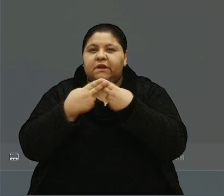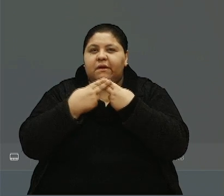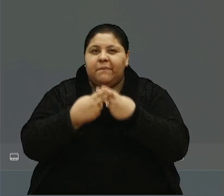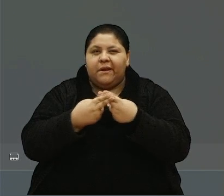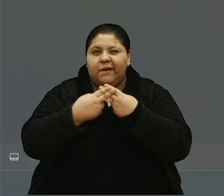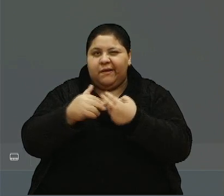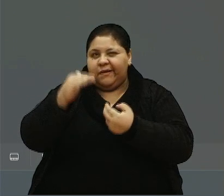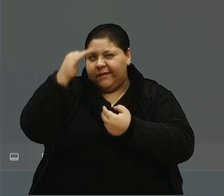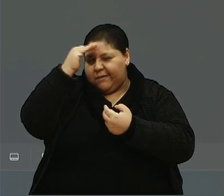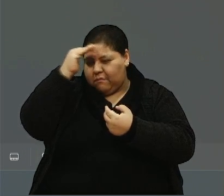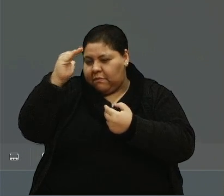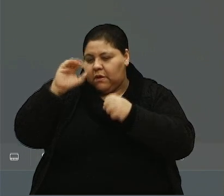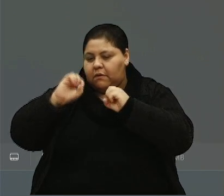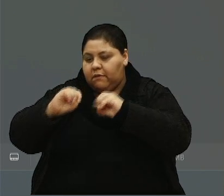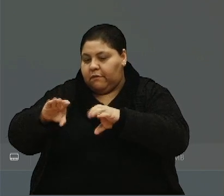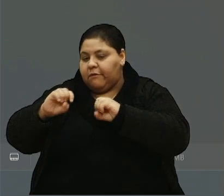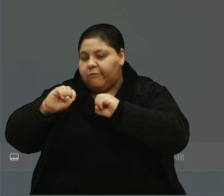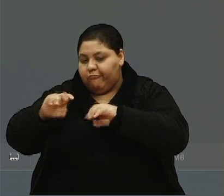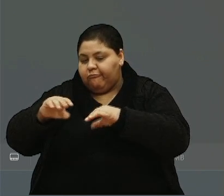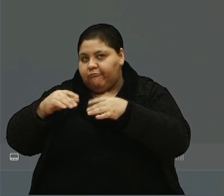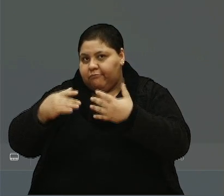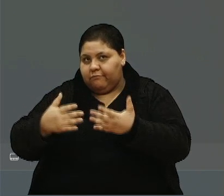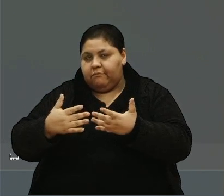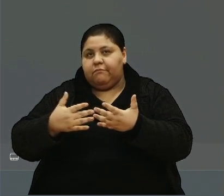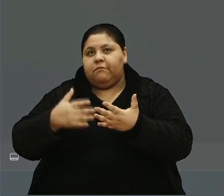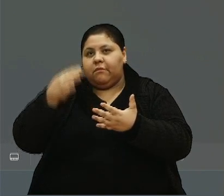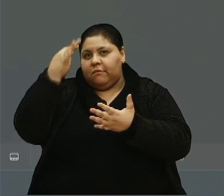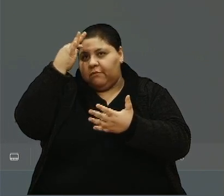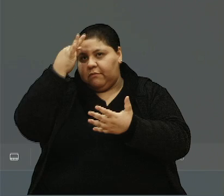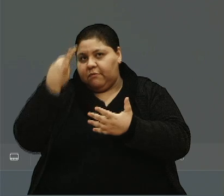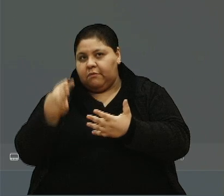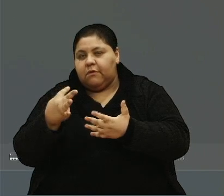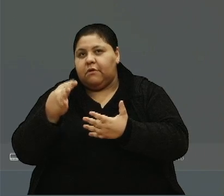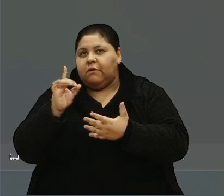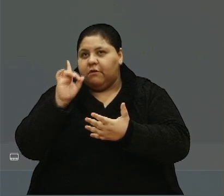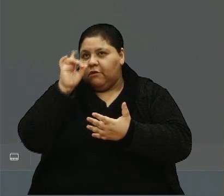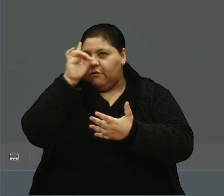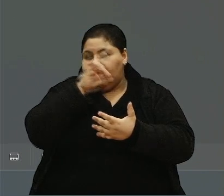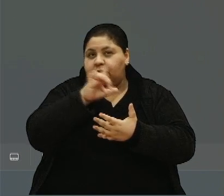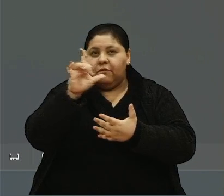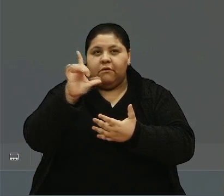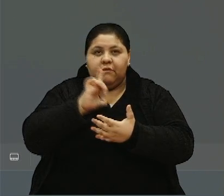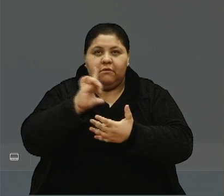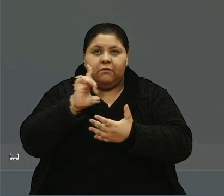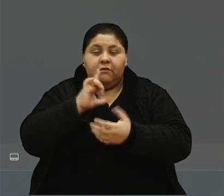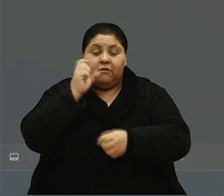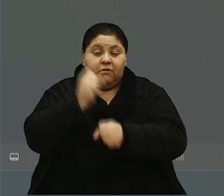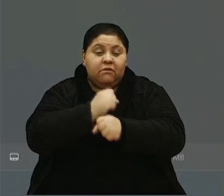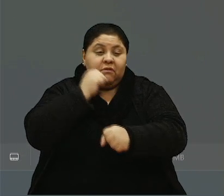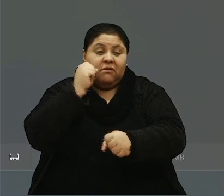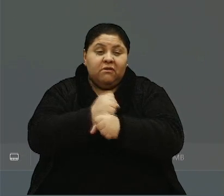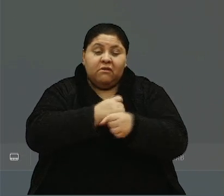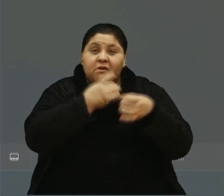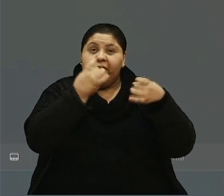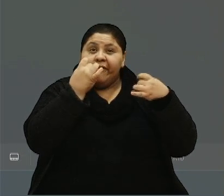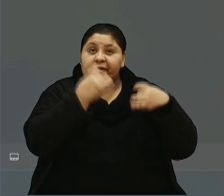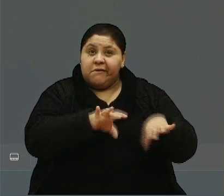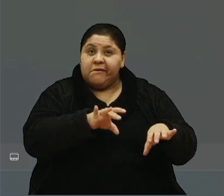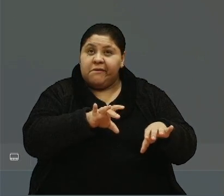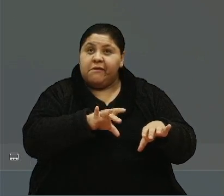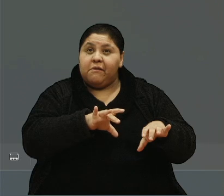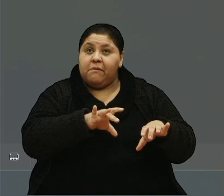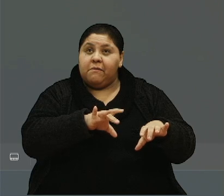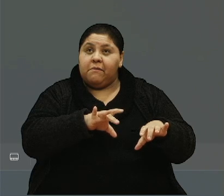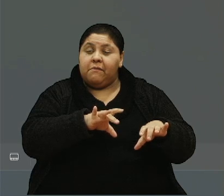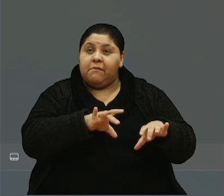respeito, pela educação que tiveram e compreenderam a dificuldade que nós tivemos numa obra que foi abandonada pela empreiteira